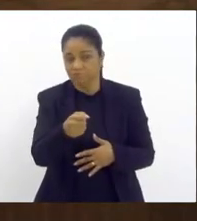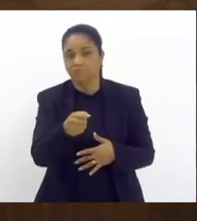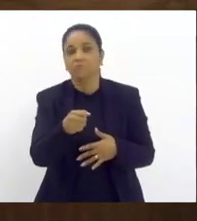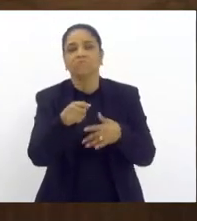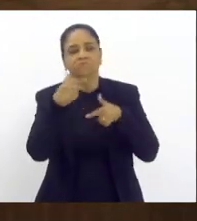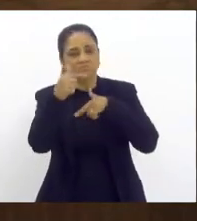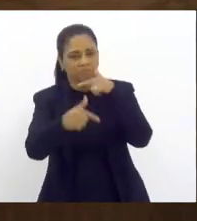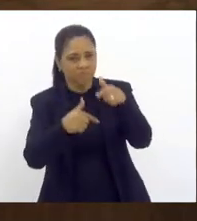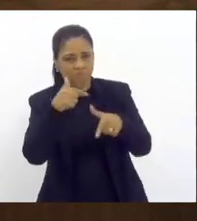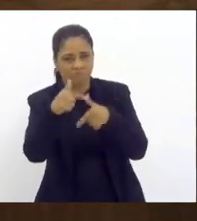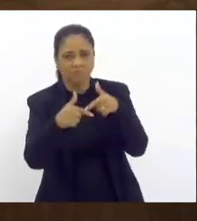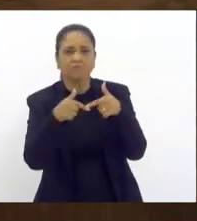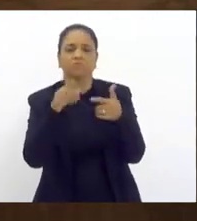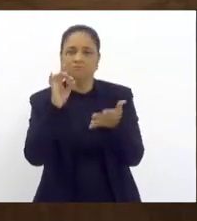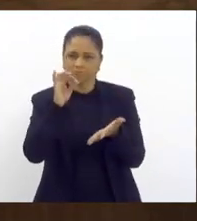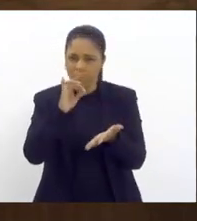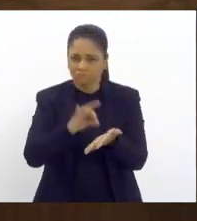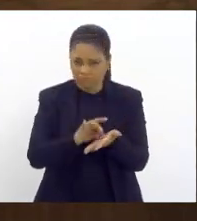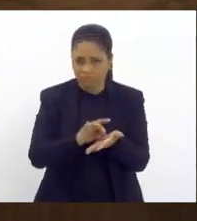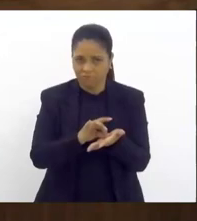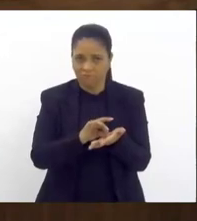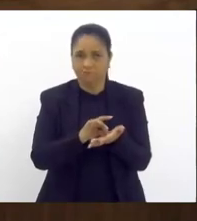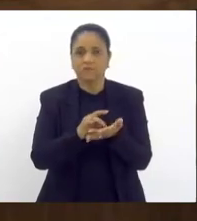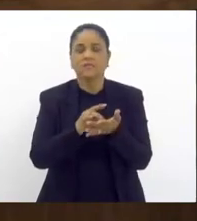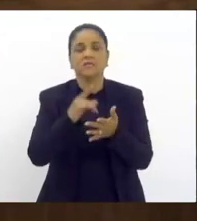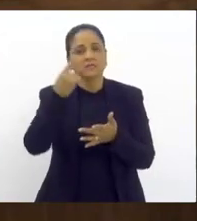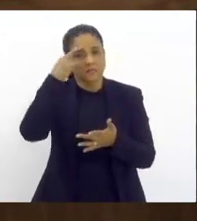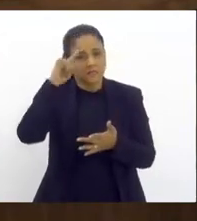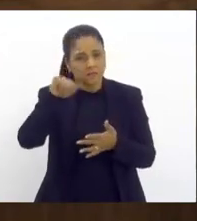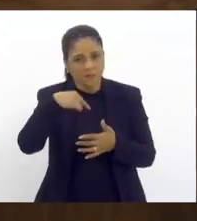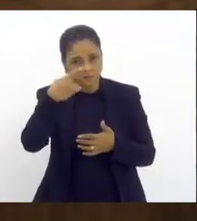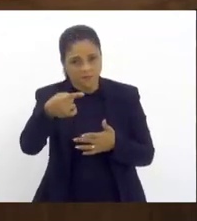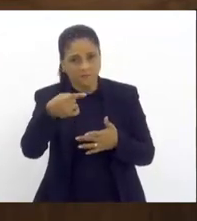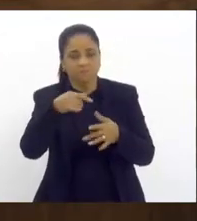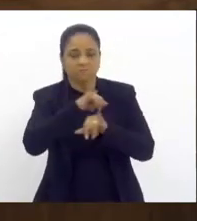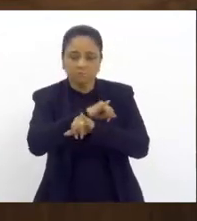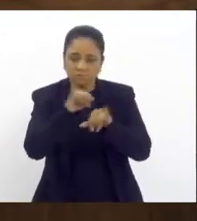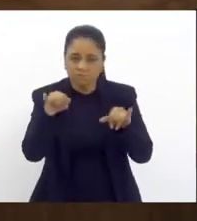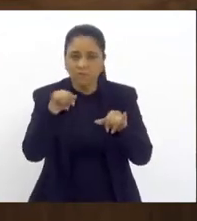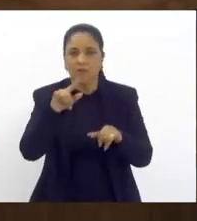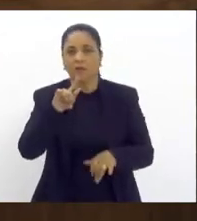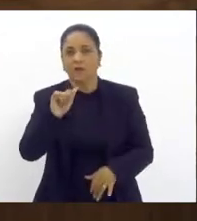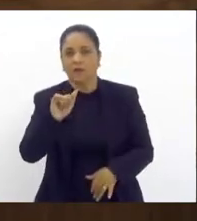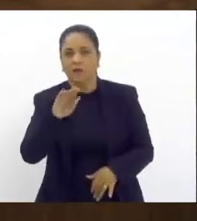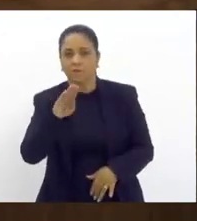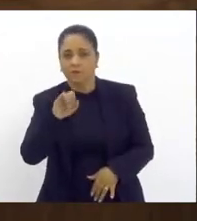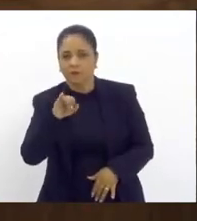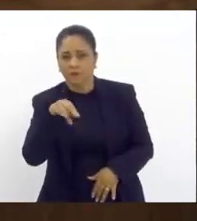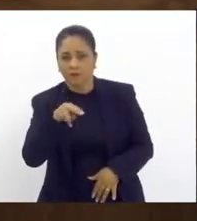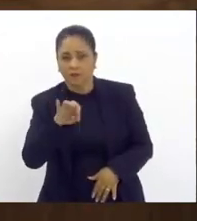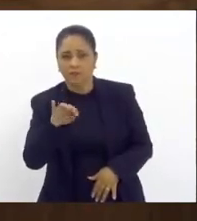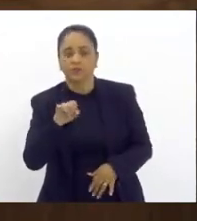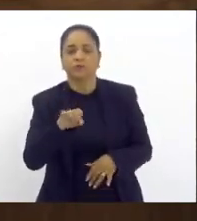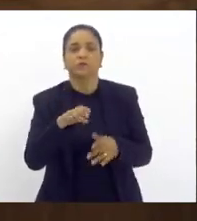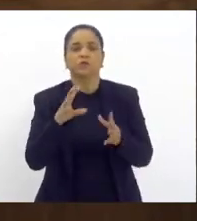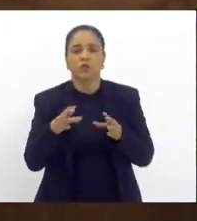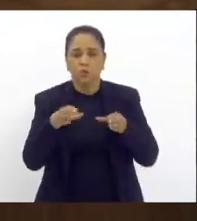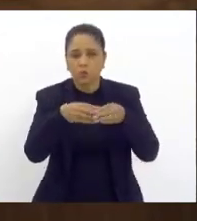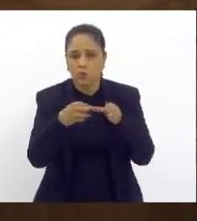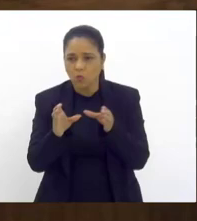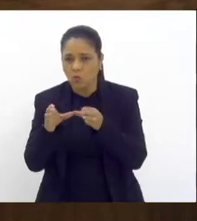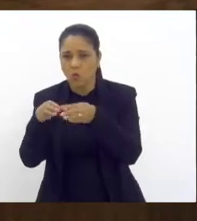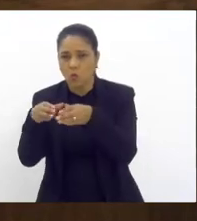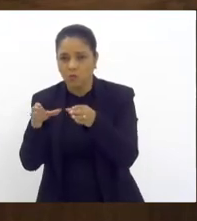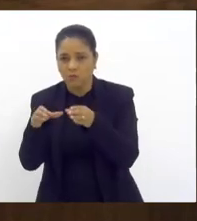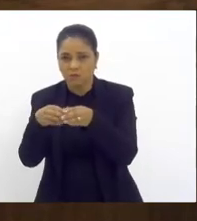aos trabalhos. Então, na próxima semana, será divulgado para a mesa diretora, para todos os gabinetes, para todas as assessorias e comissões,